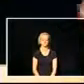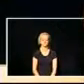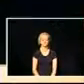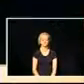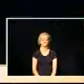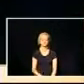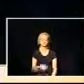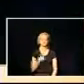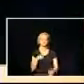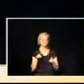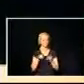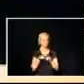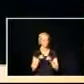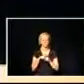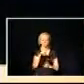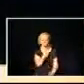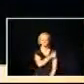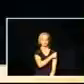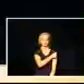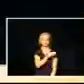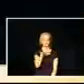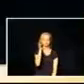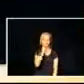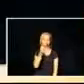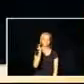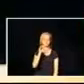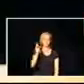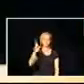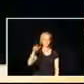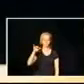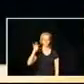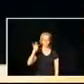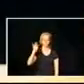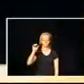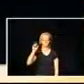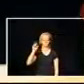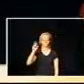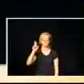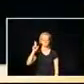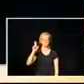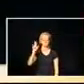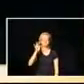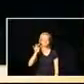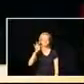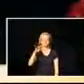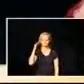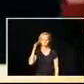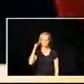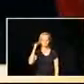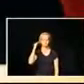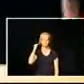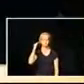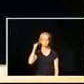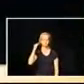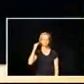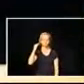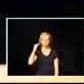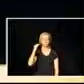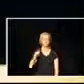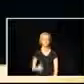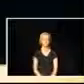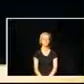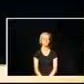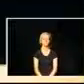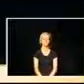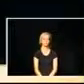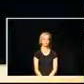que é o vereador Nunes Coelho, também estudante de Direito. E falar da universidade é falar desse importante